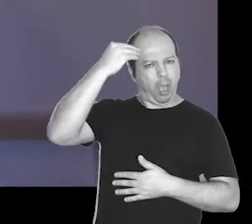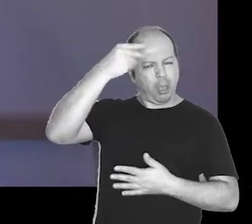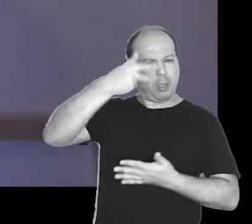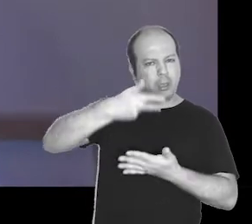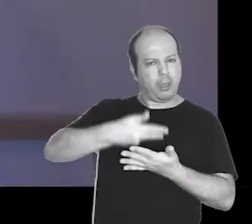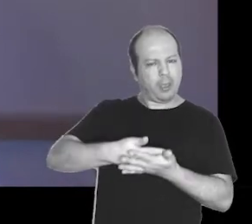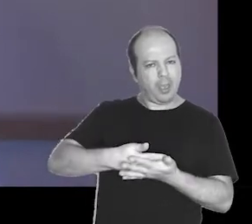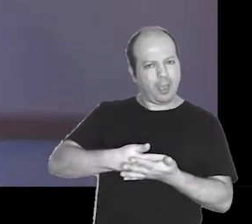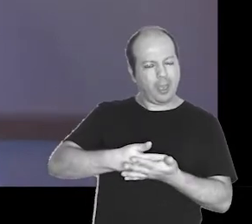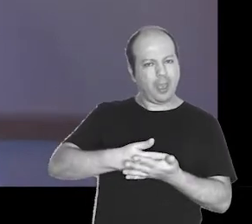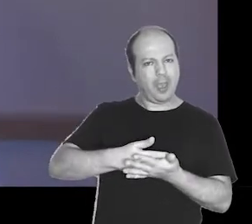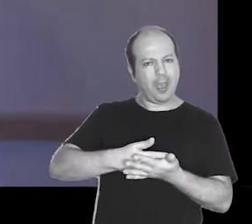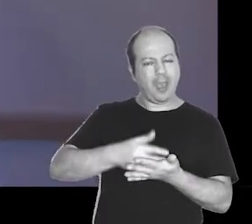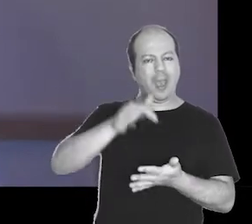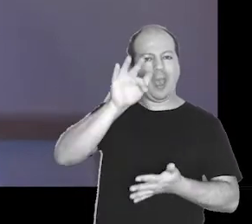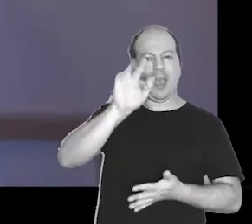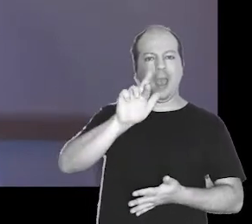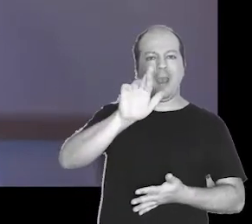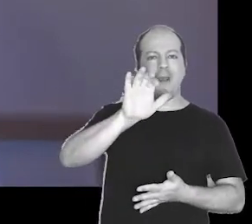Freud.